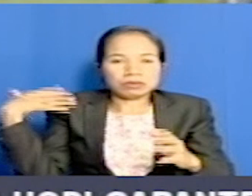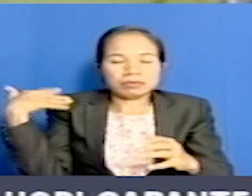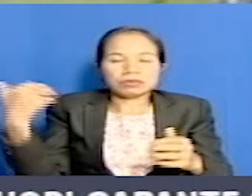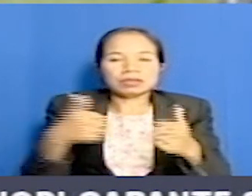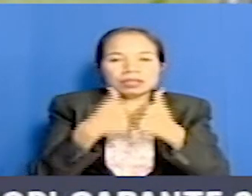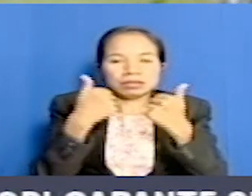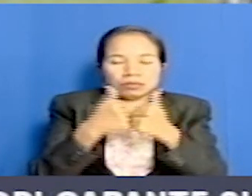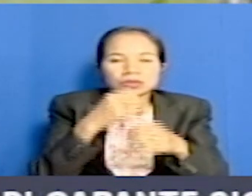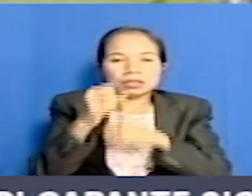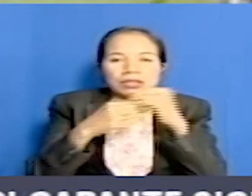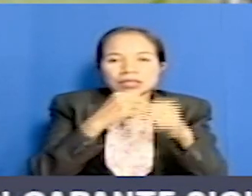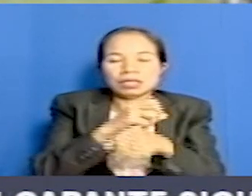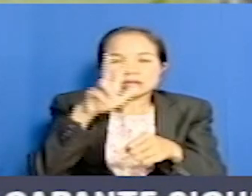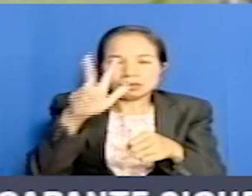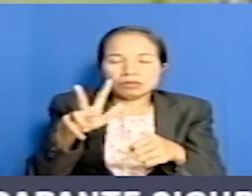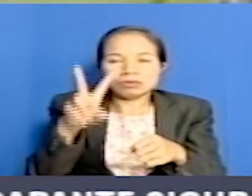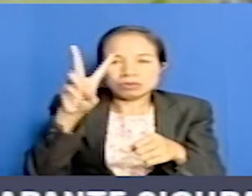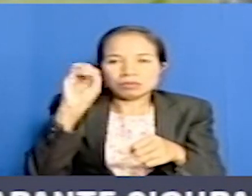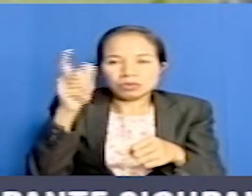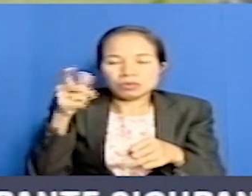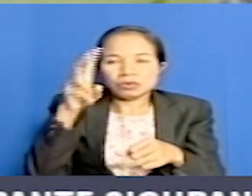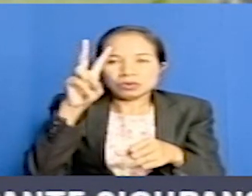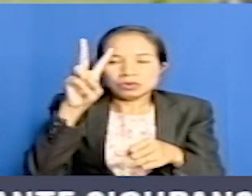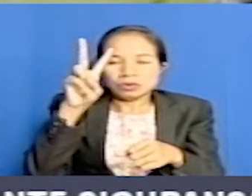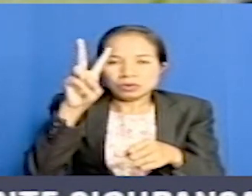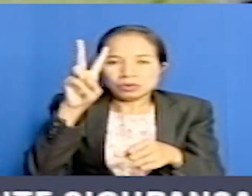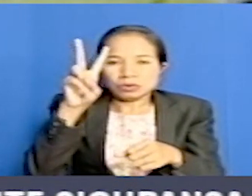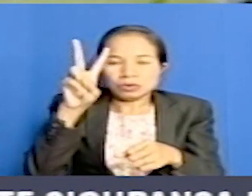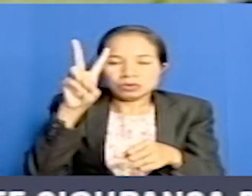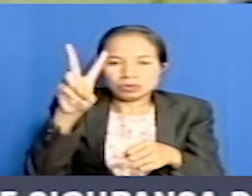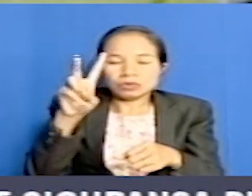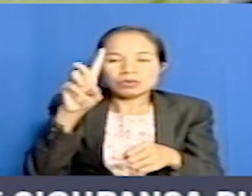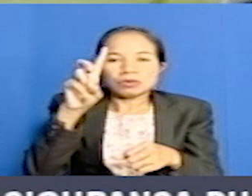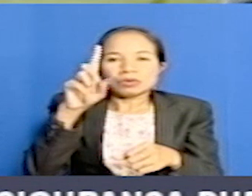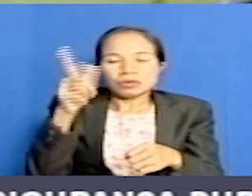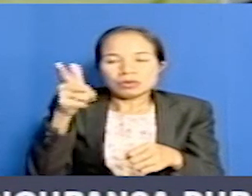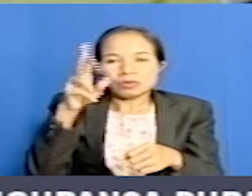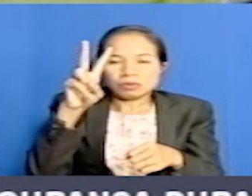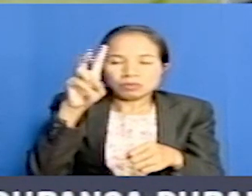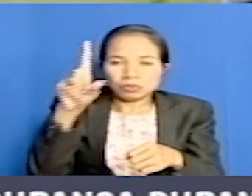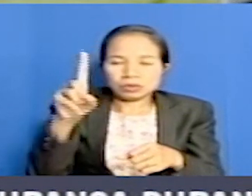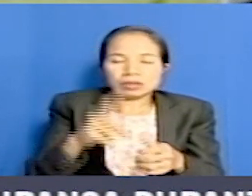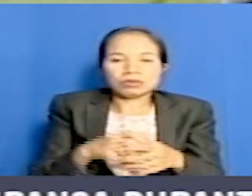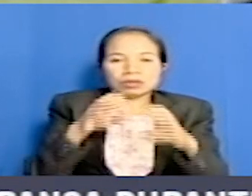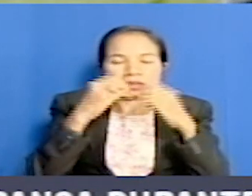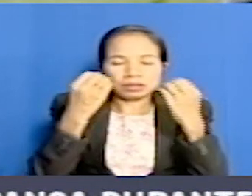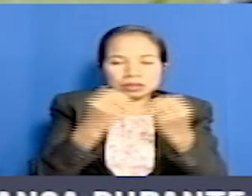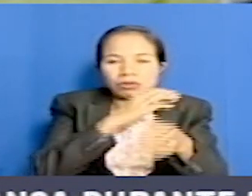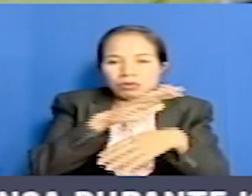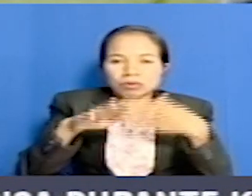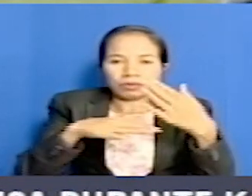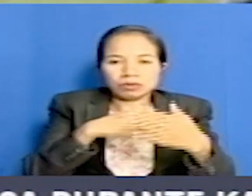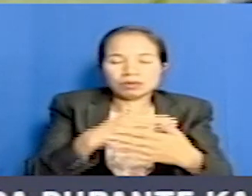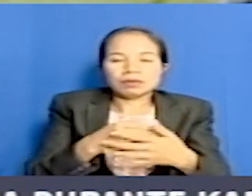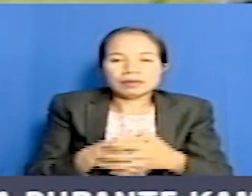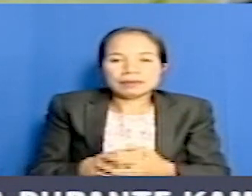Desporto, durante o Tinan Tomac desde 2020, mas até 2021, halodet comunicação com a liderança da Organização Arte Marciais Ototo,